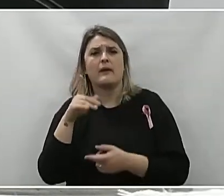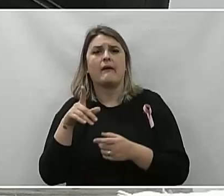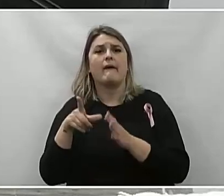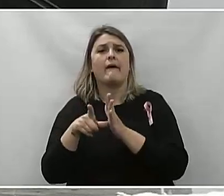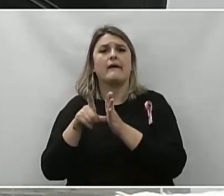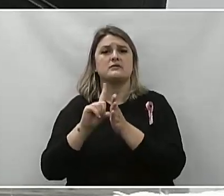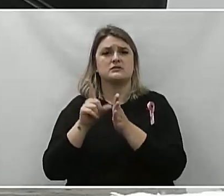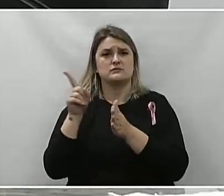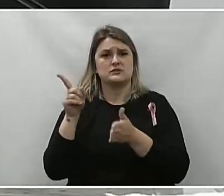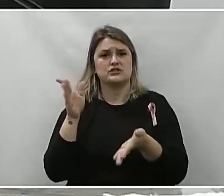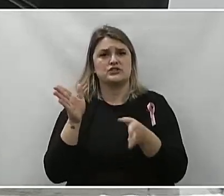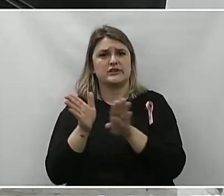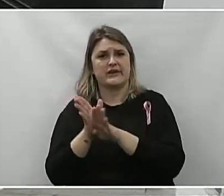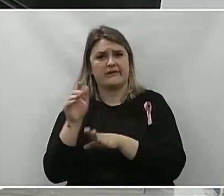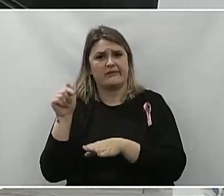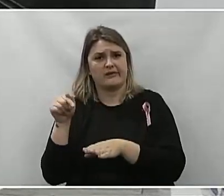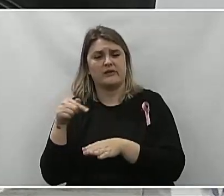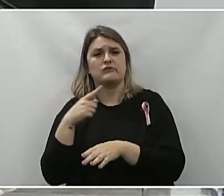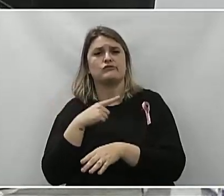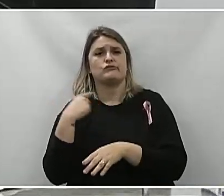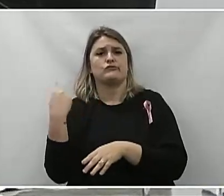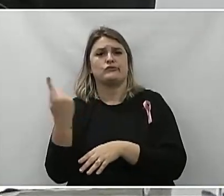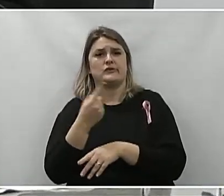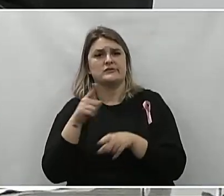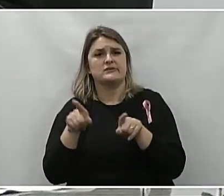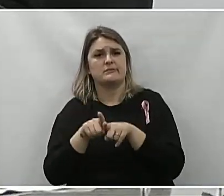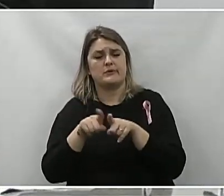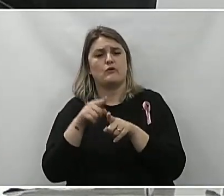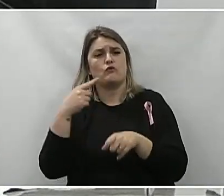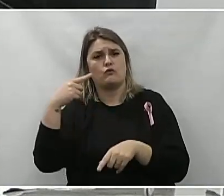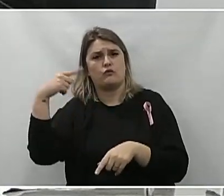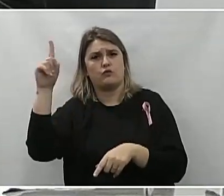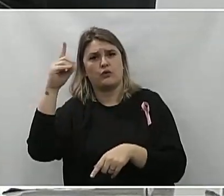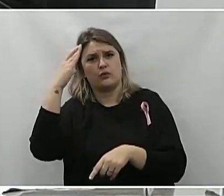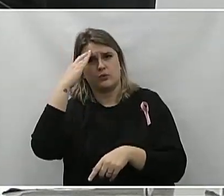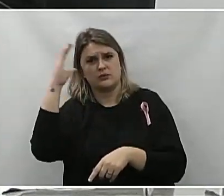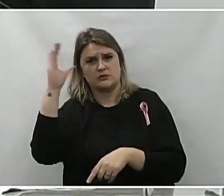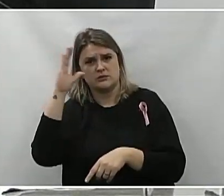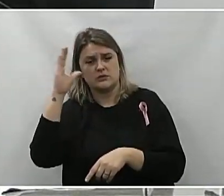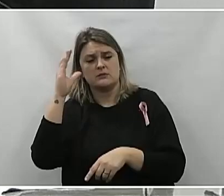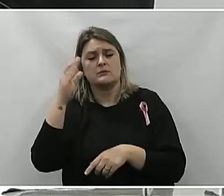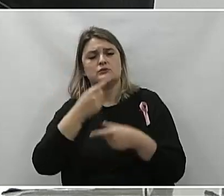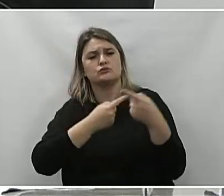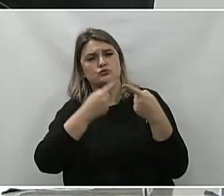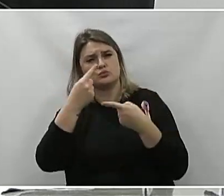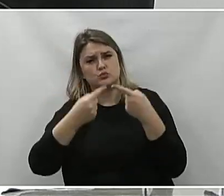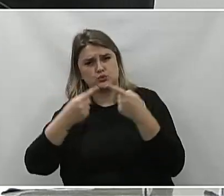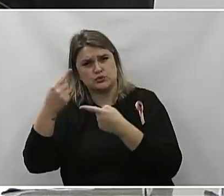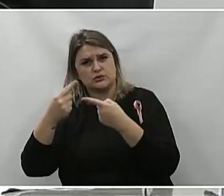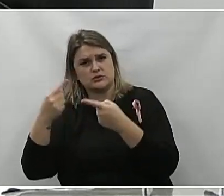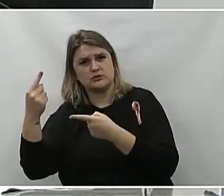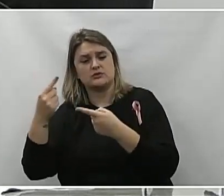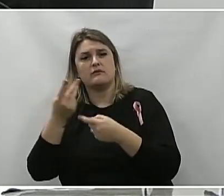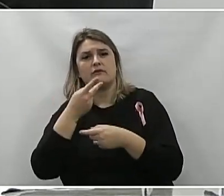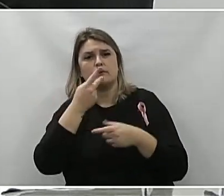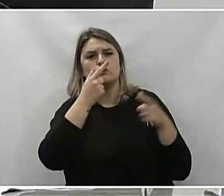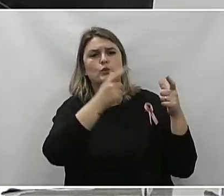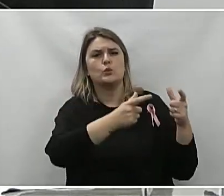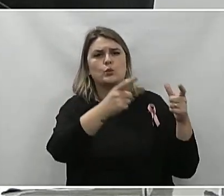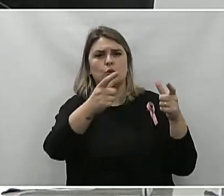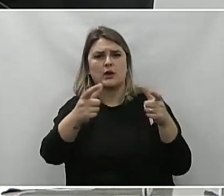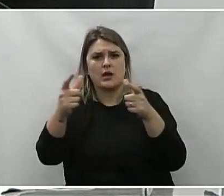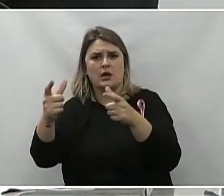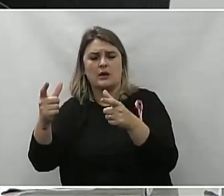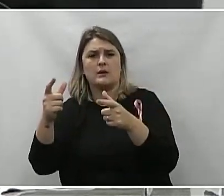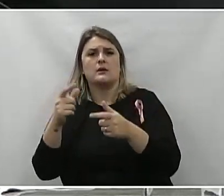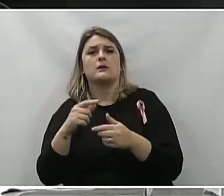muito antes da sua chegada aqui nós também estivemos em Curitiba e colocamos a situação que é esses parques urbanos para